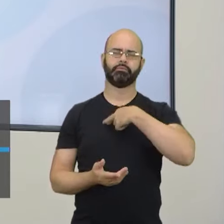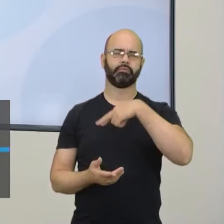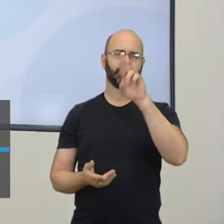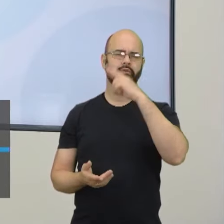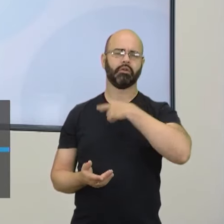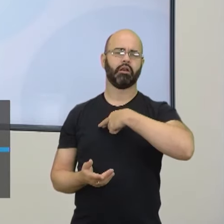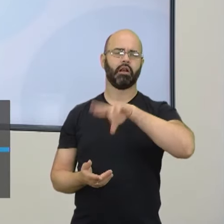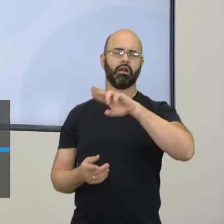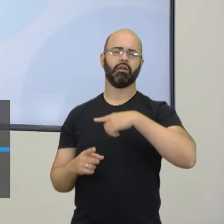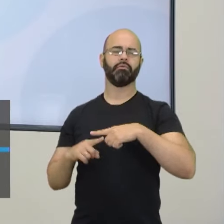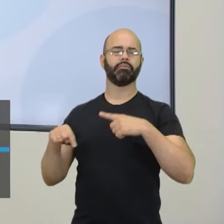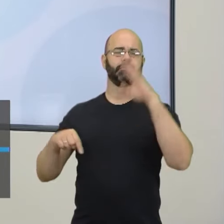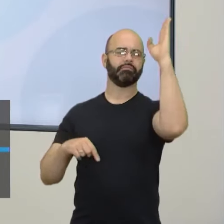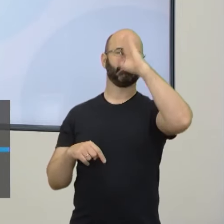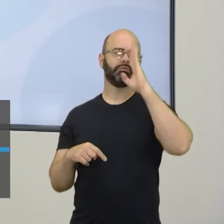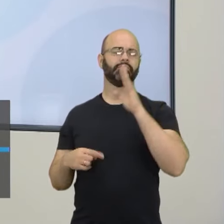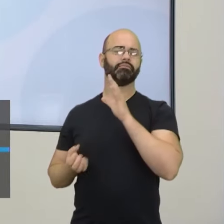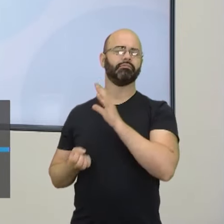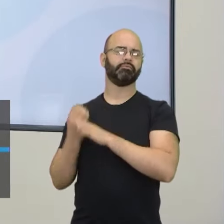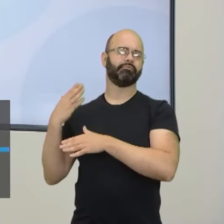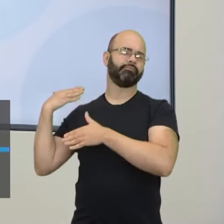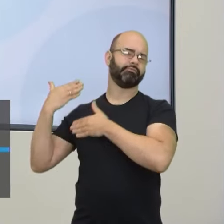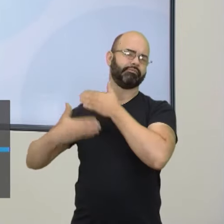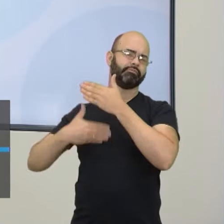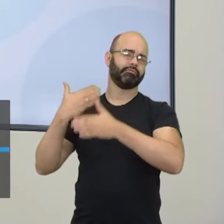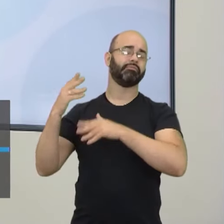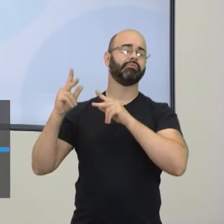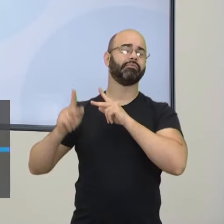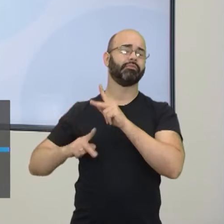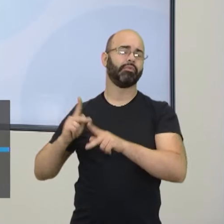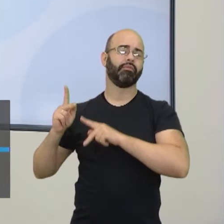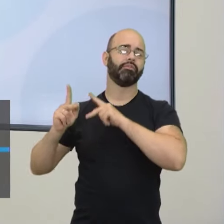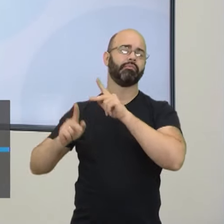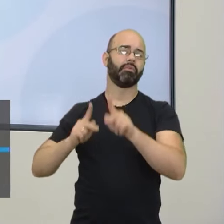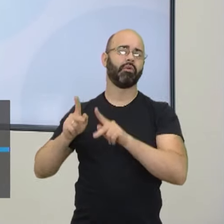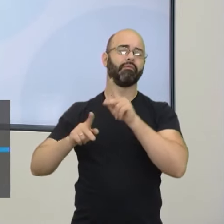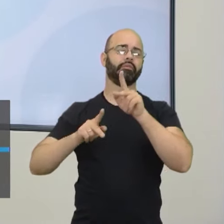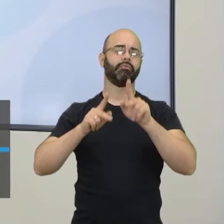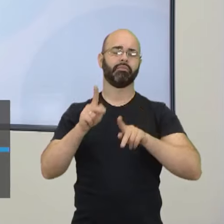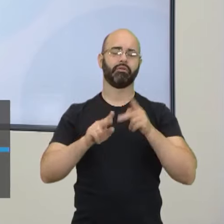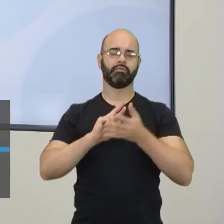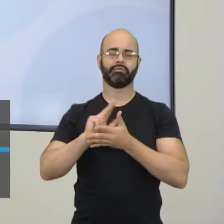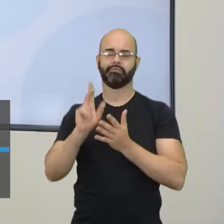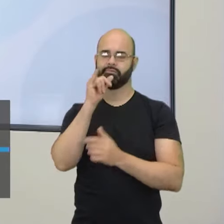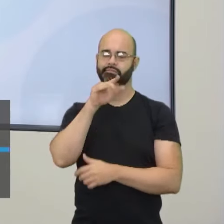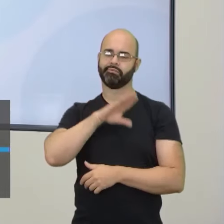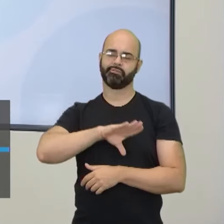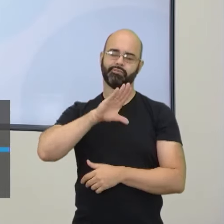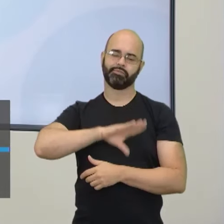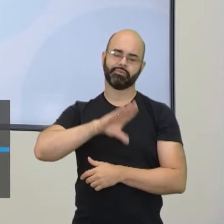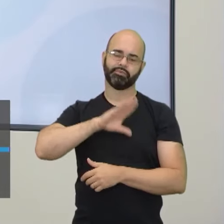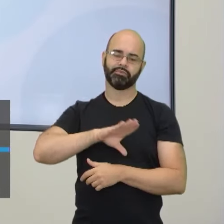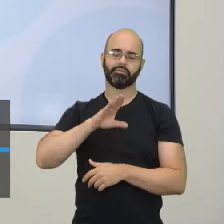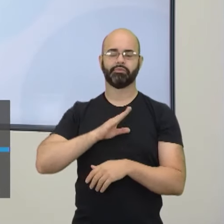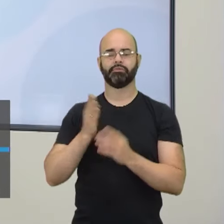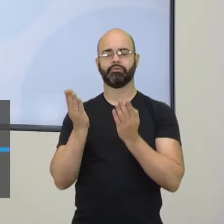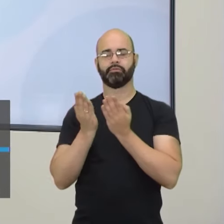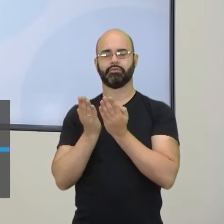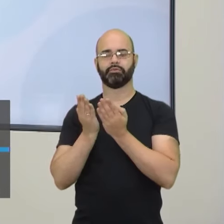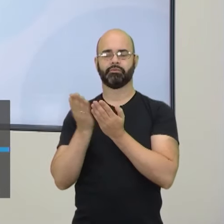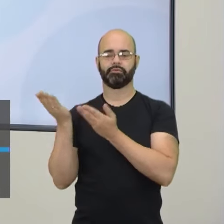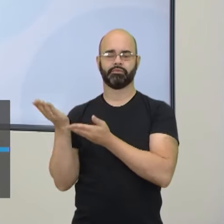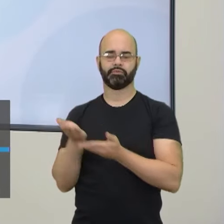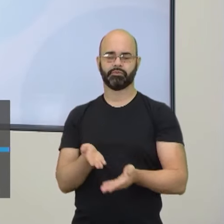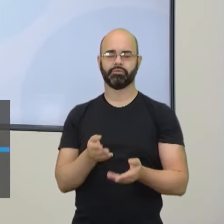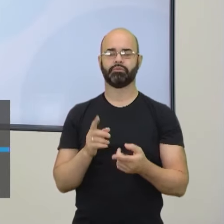a formação do Brasil, ela conta com diversos povos, né? Nós tivemos aqui os portugueses, que trouxeram o cristianismo, nós